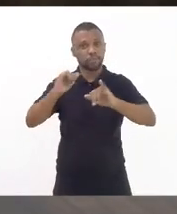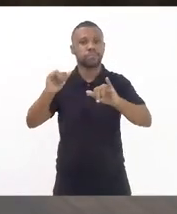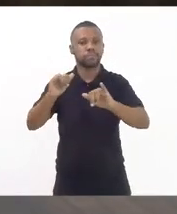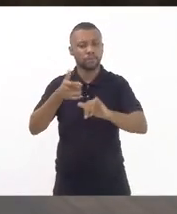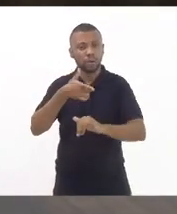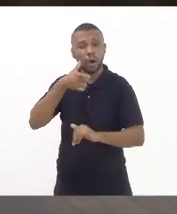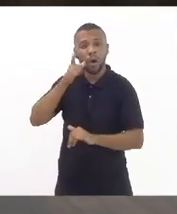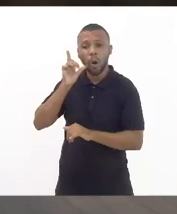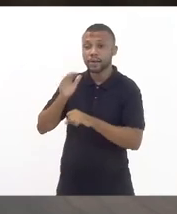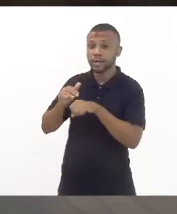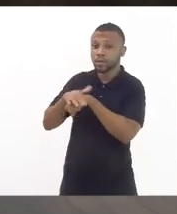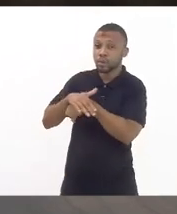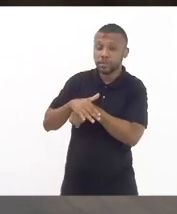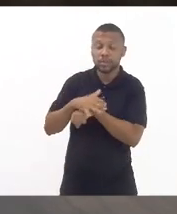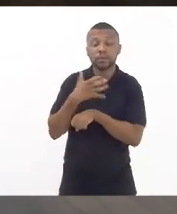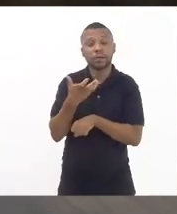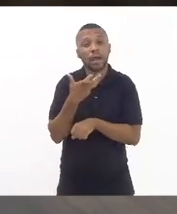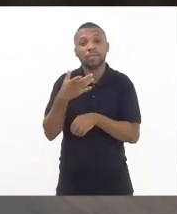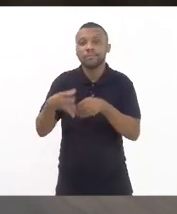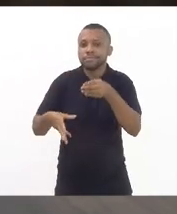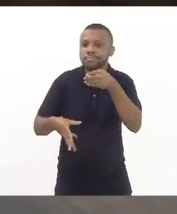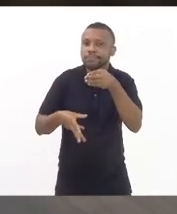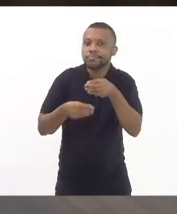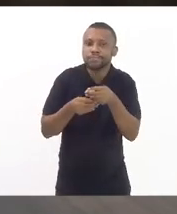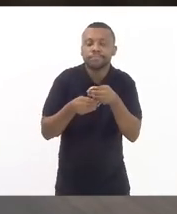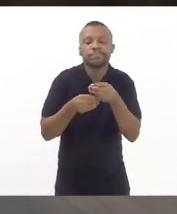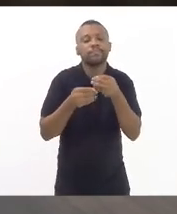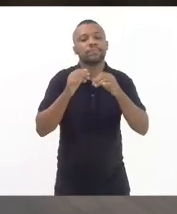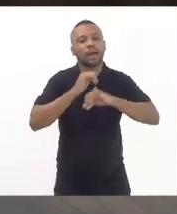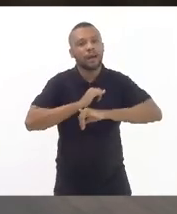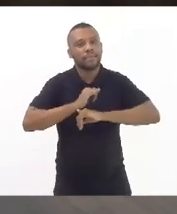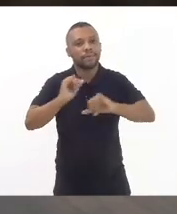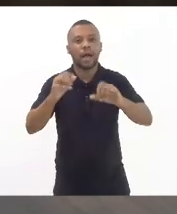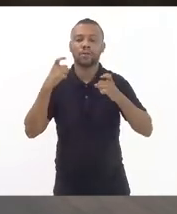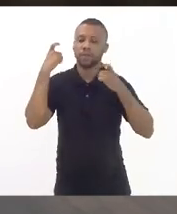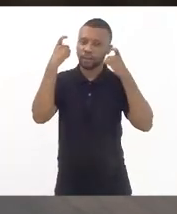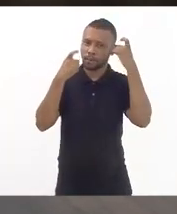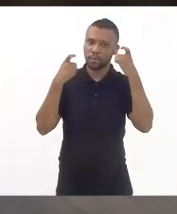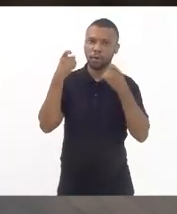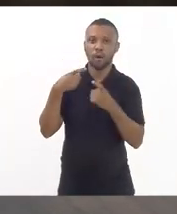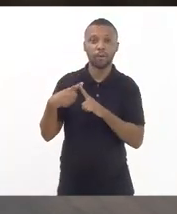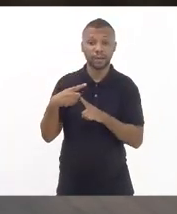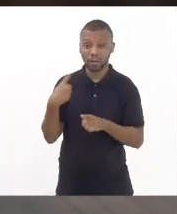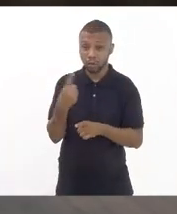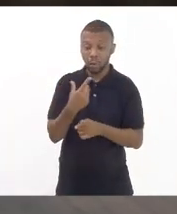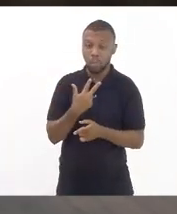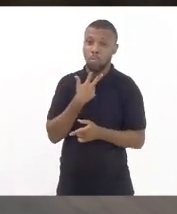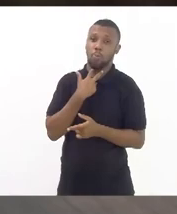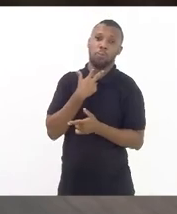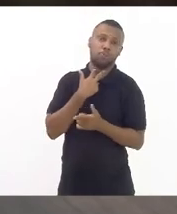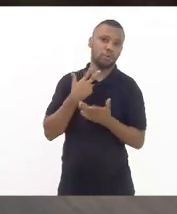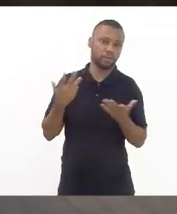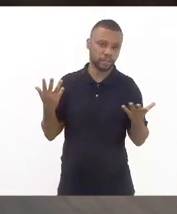que reforçar a nossa preocupação, porque não podemos, de maneira